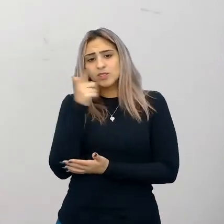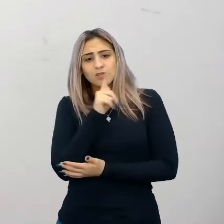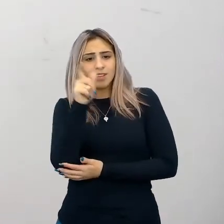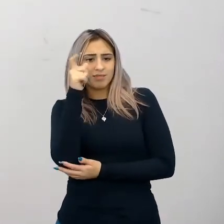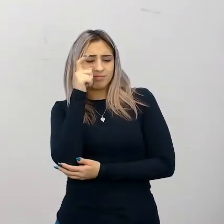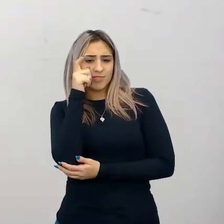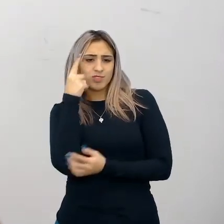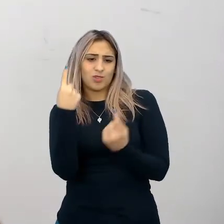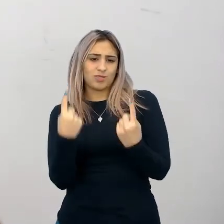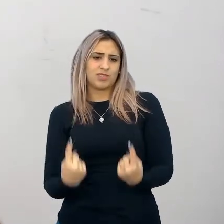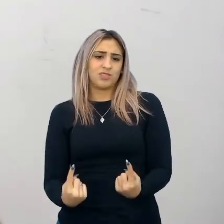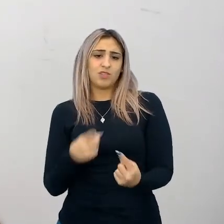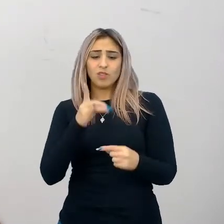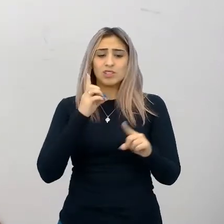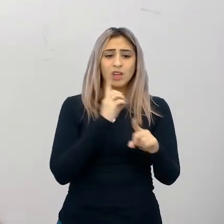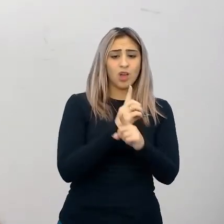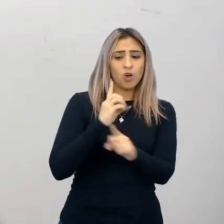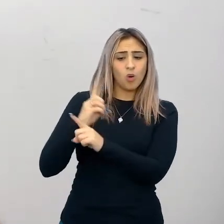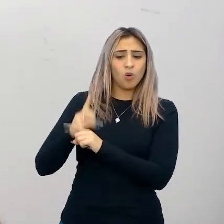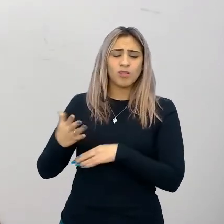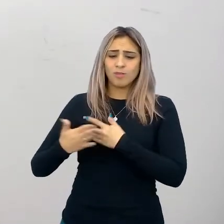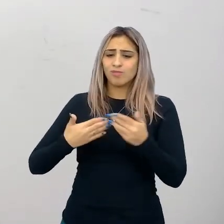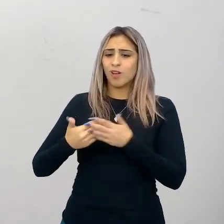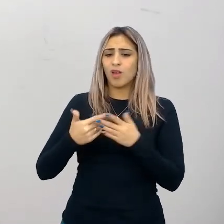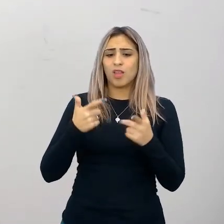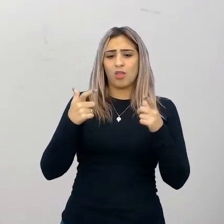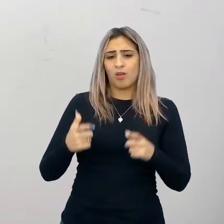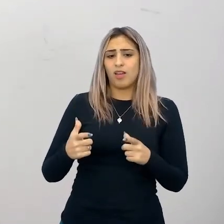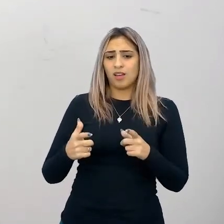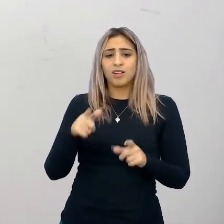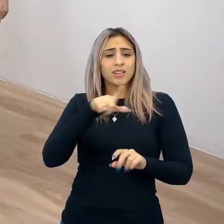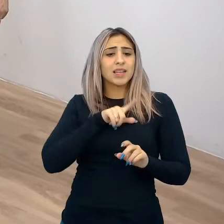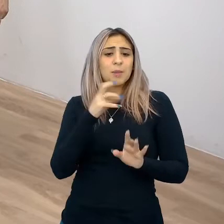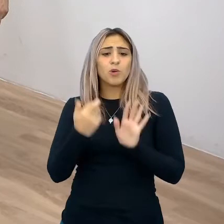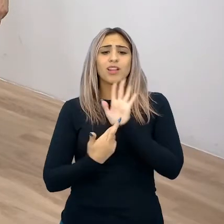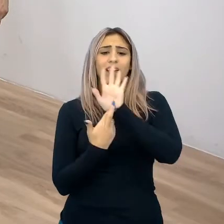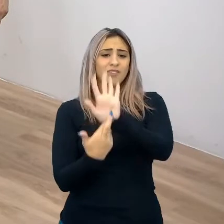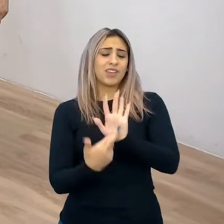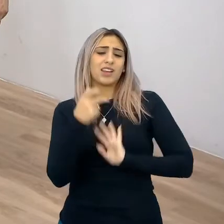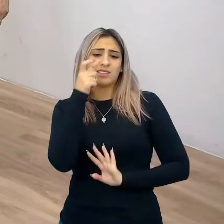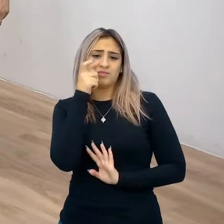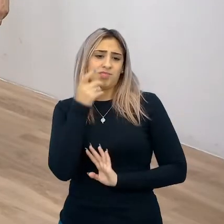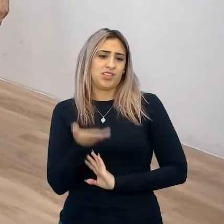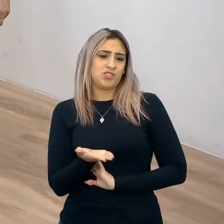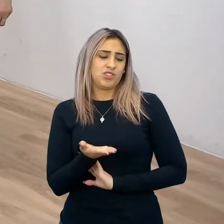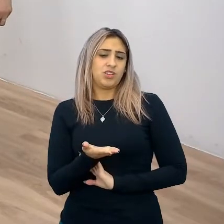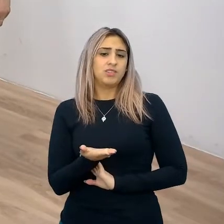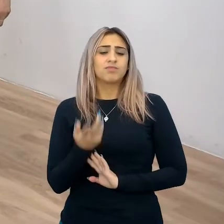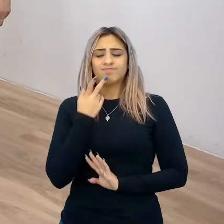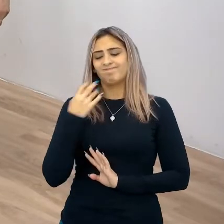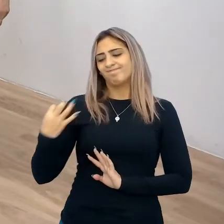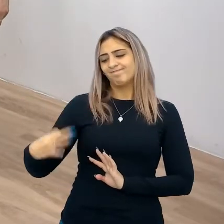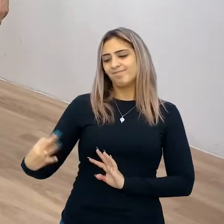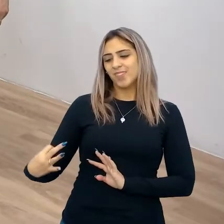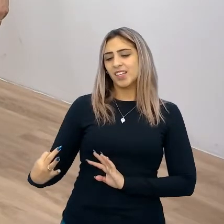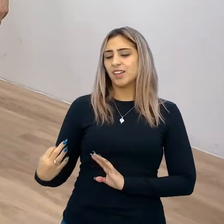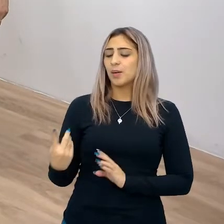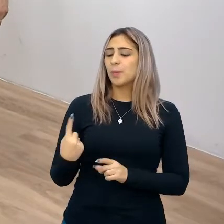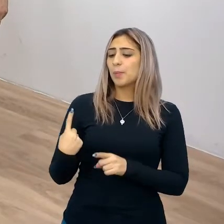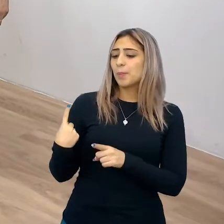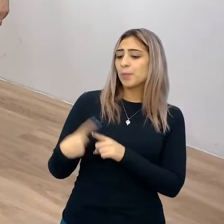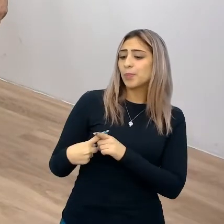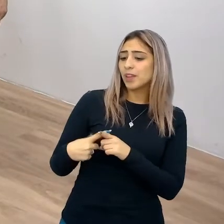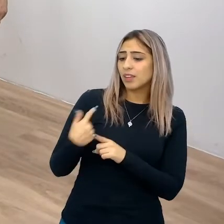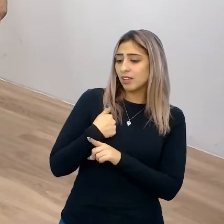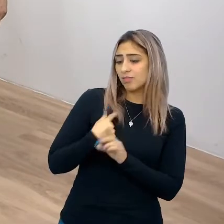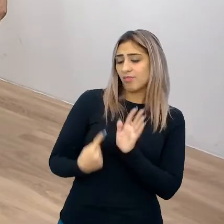sozinhos. Vocês encontram em qualquer lugar. Tem muita referência para assistir esse tipo de filme, né? Exato. Então, por que eu vou numa